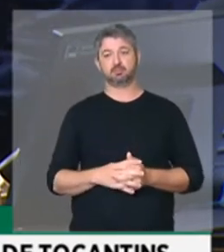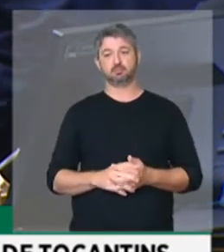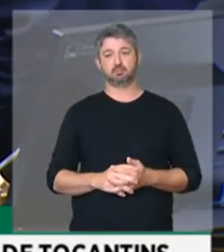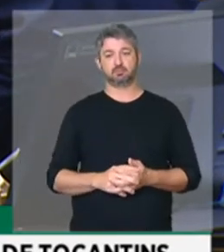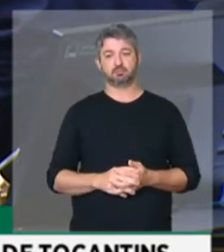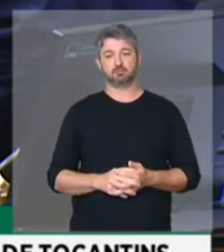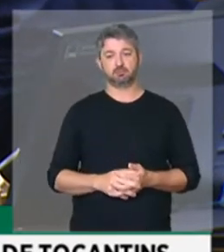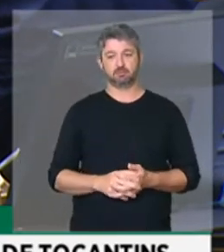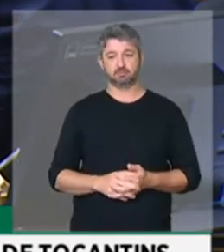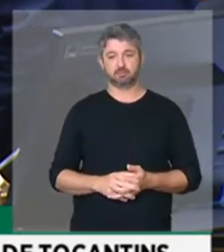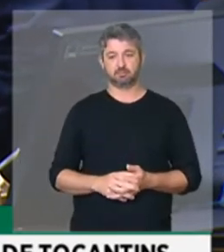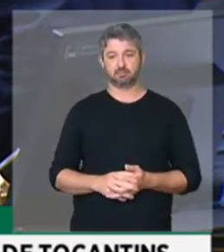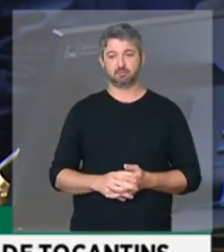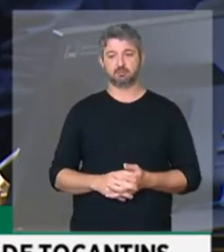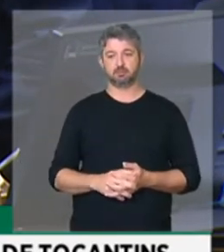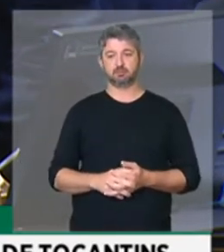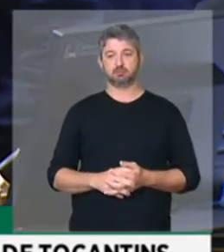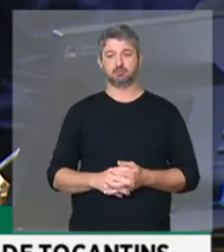Presidente,